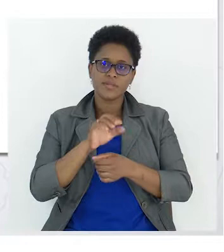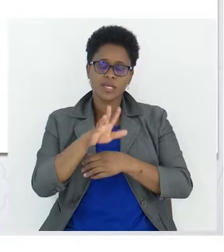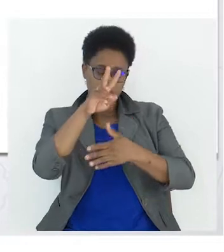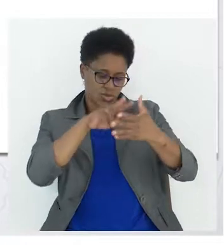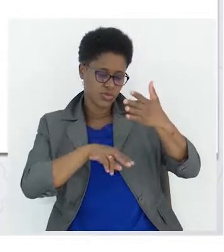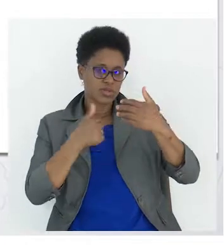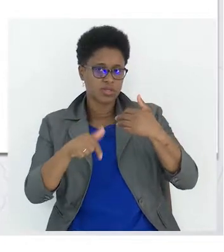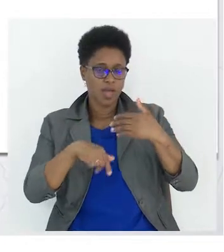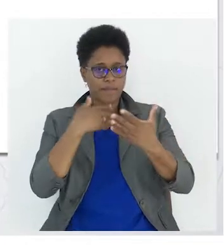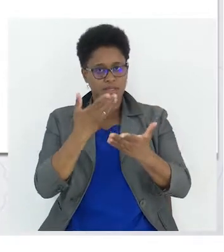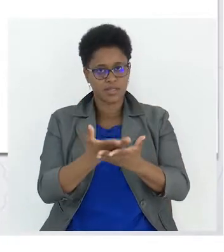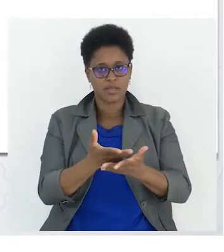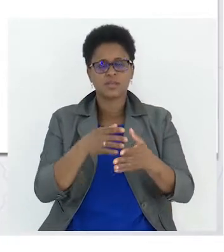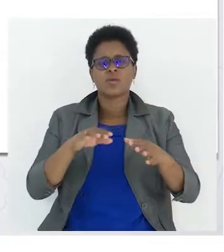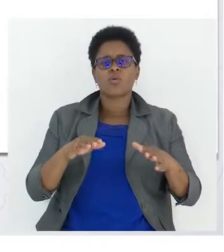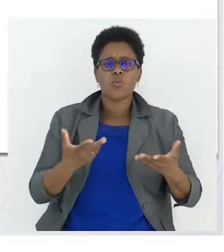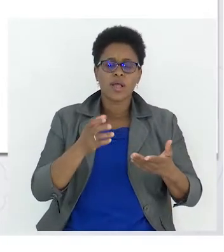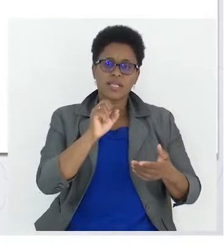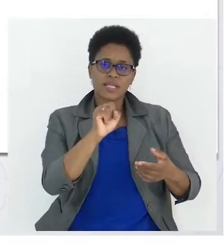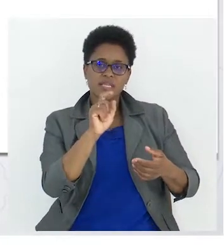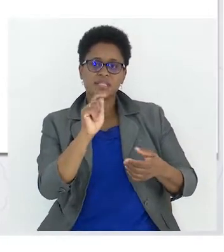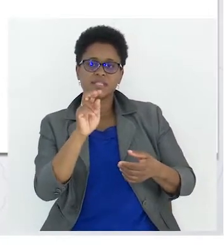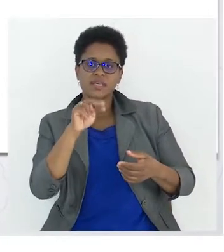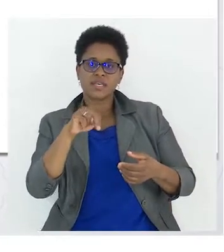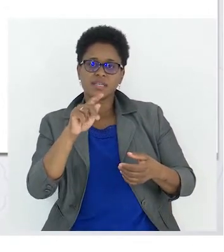está apresentada em que género?